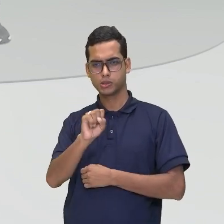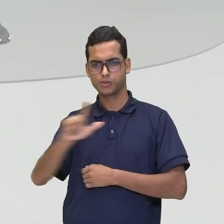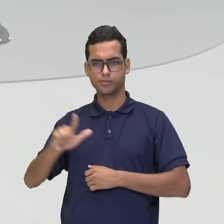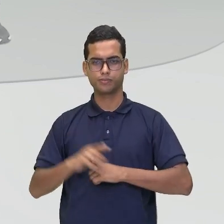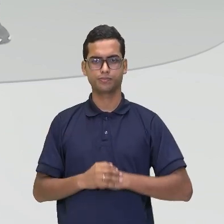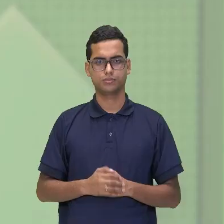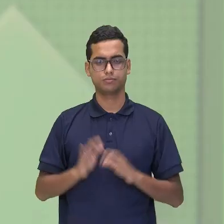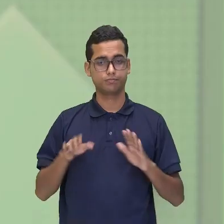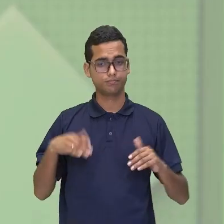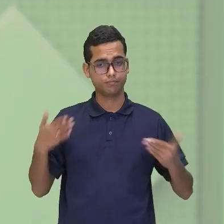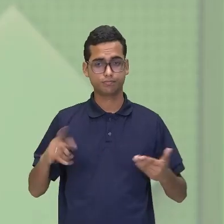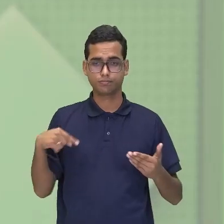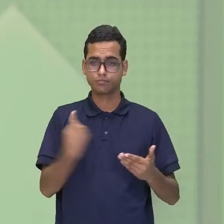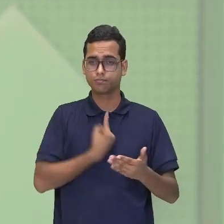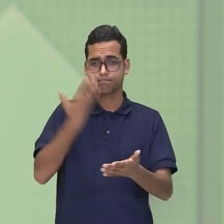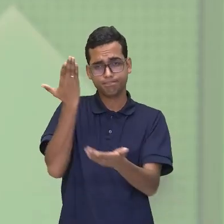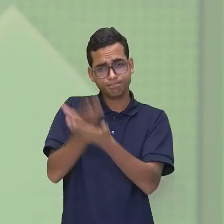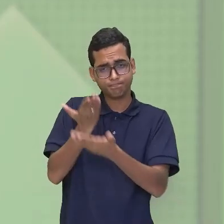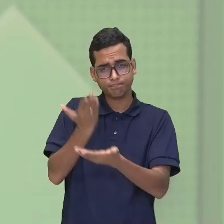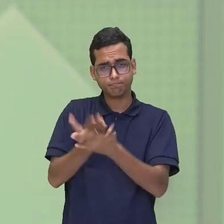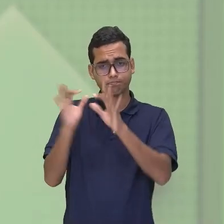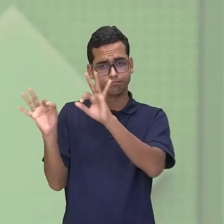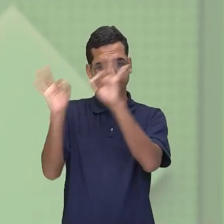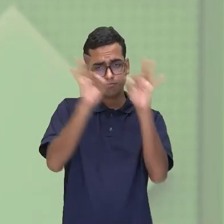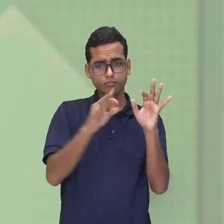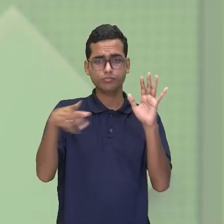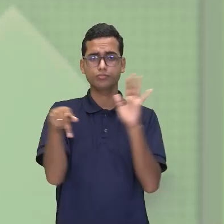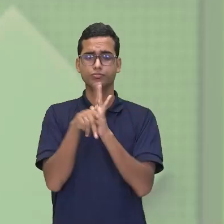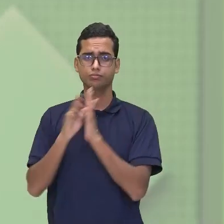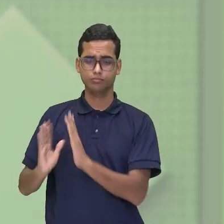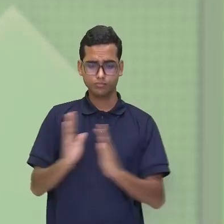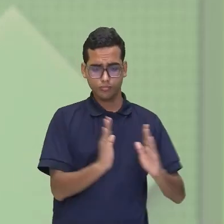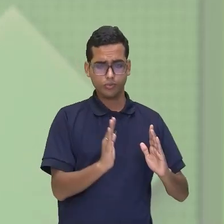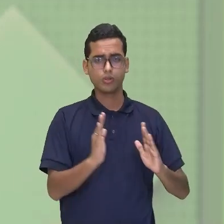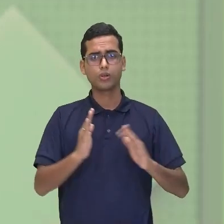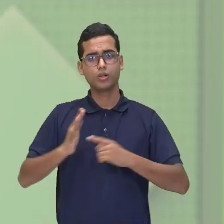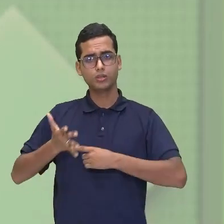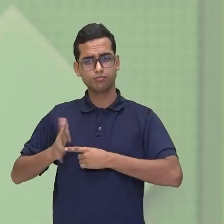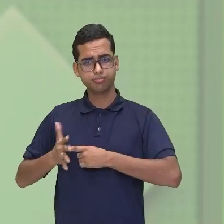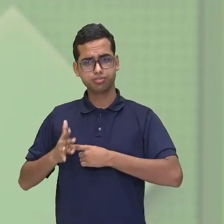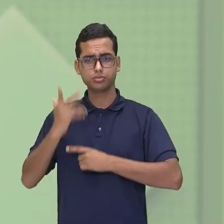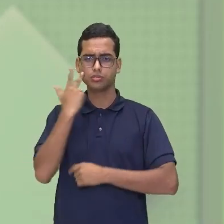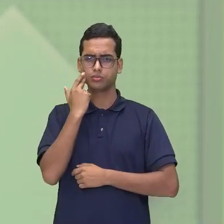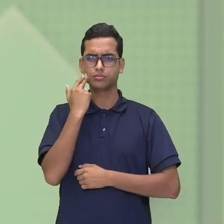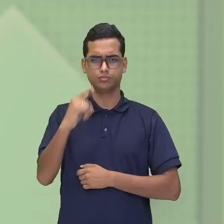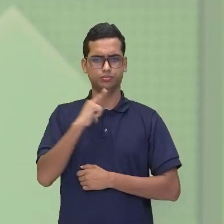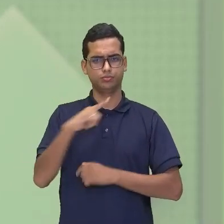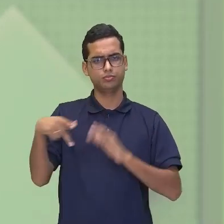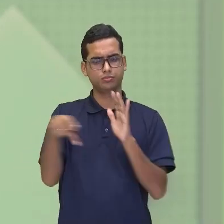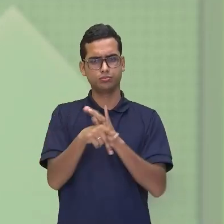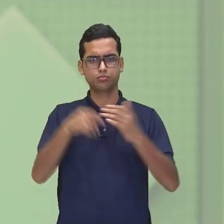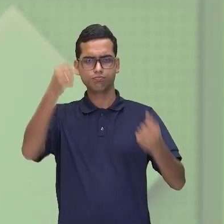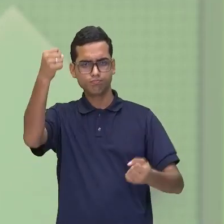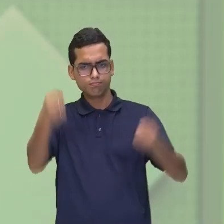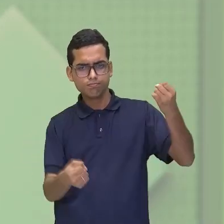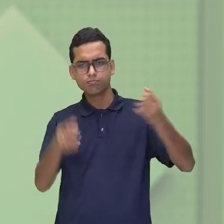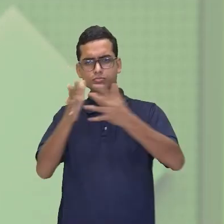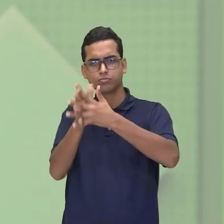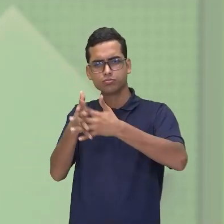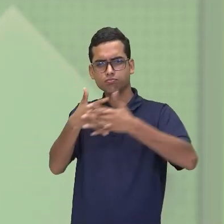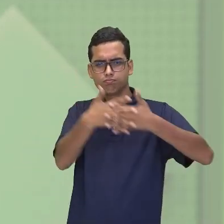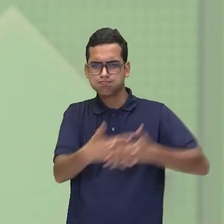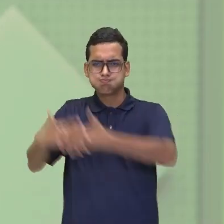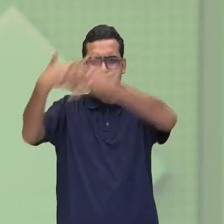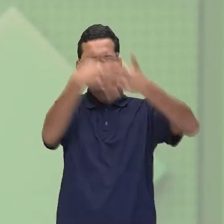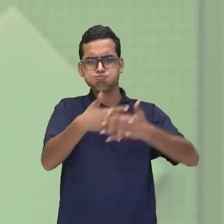Muito bem, então a gente viu, né, que esse tipo de motor, gente, ele é mais comum em caminhões, em trens e até mesmo